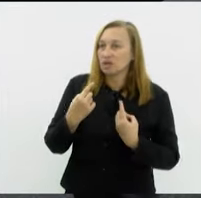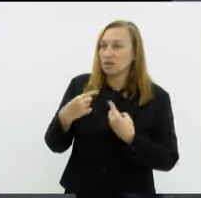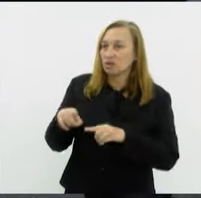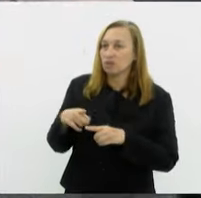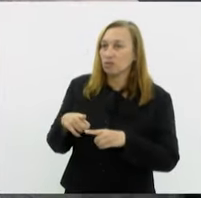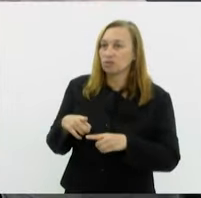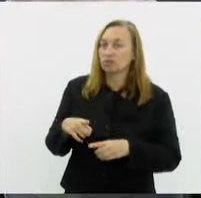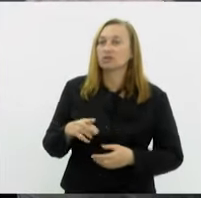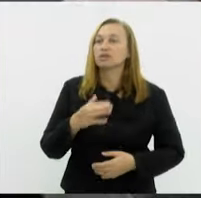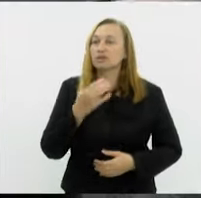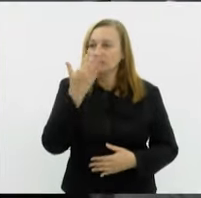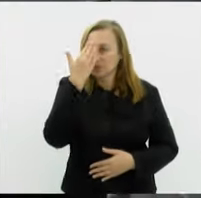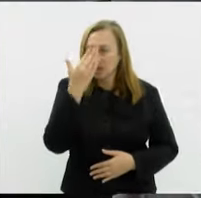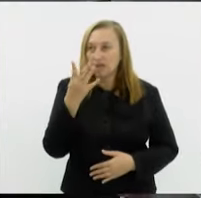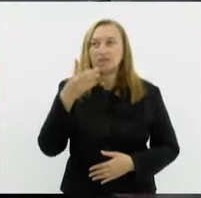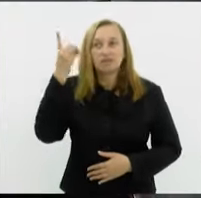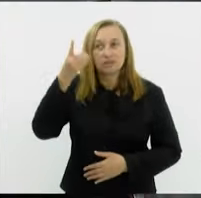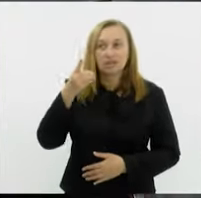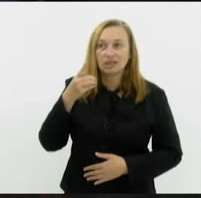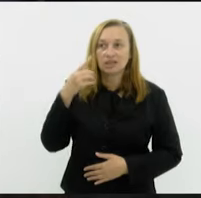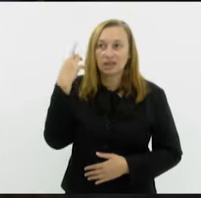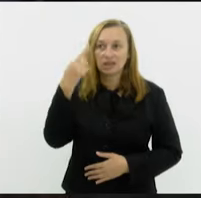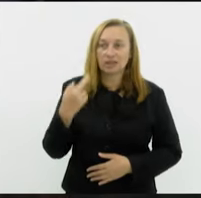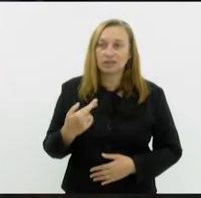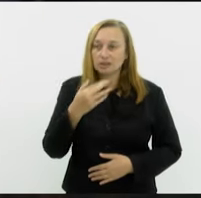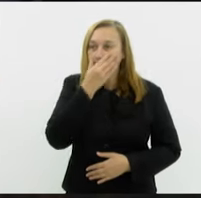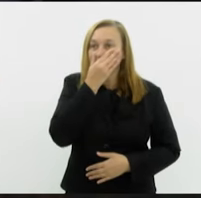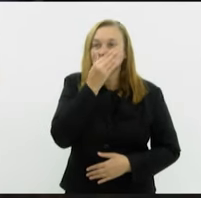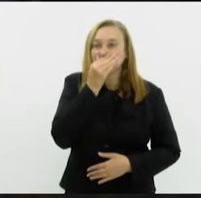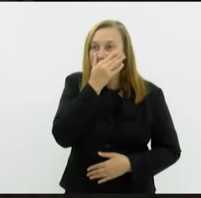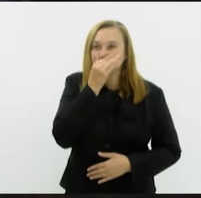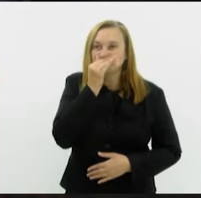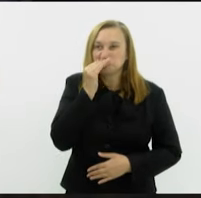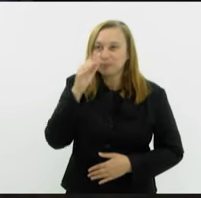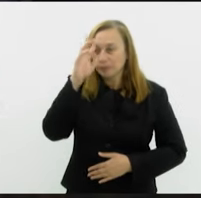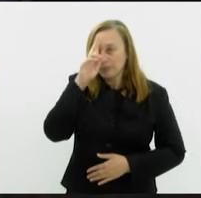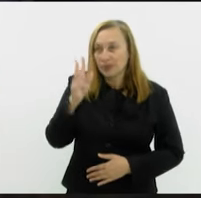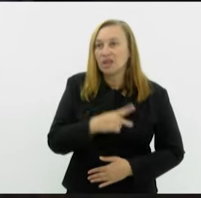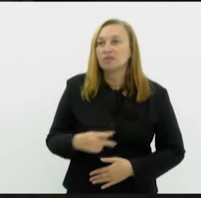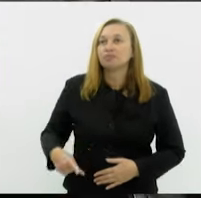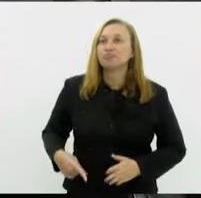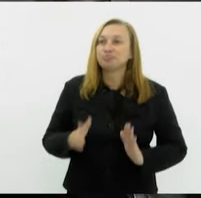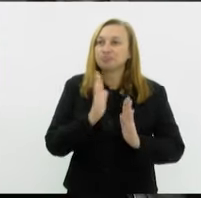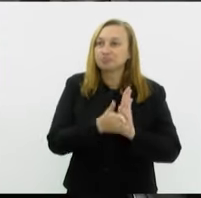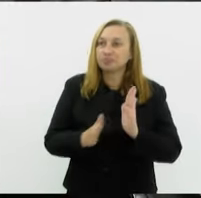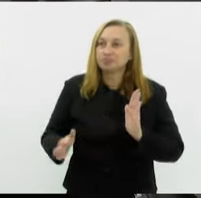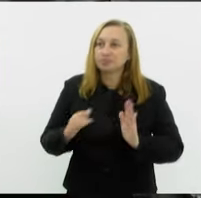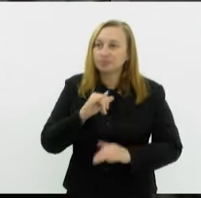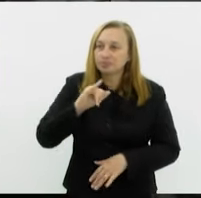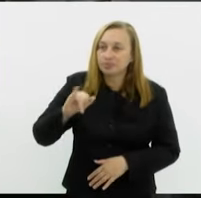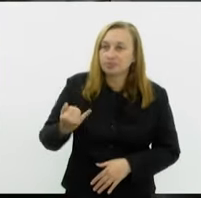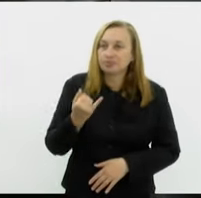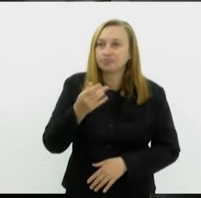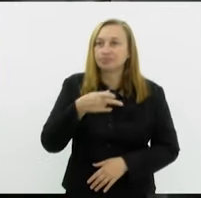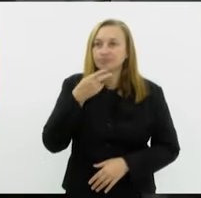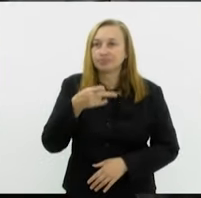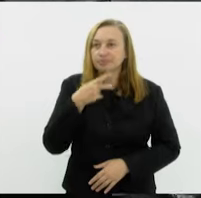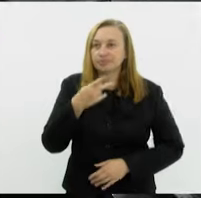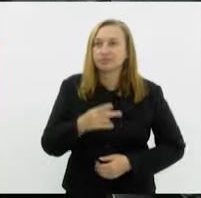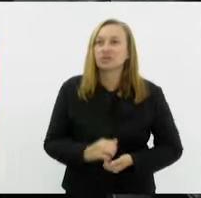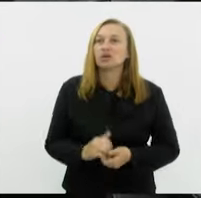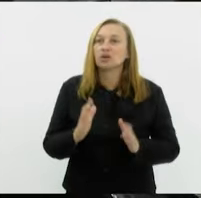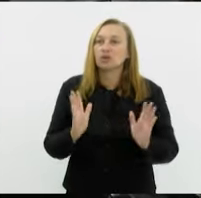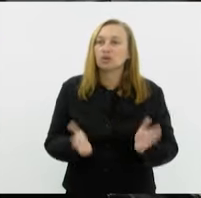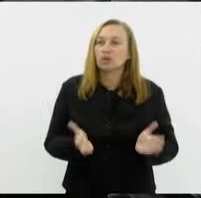alheia. Muito obrigado, deputada Renata. Deputada. Presidente, questão de ordem aqui, aproveitar aqui para ressaltar